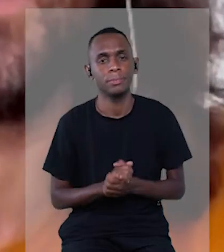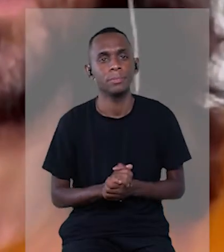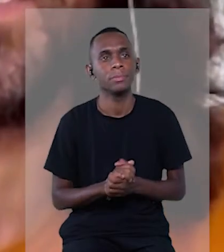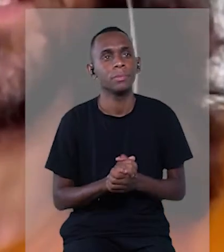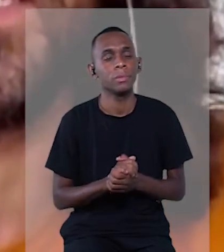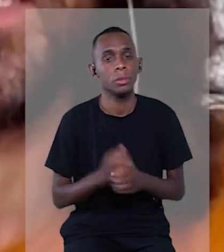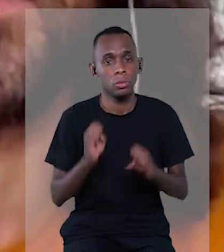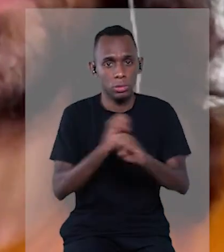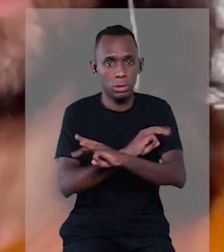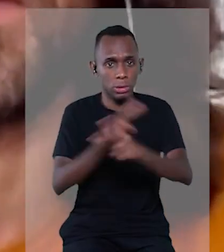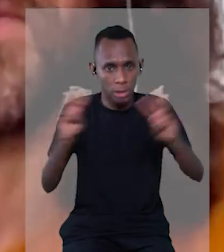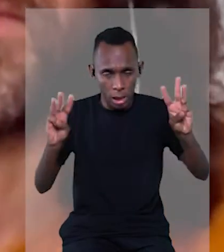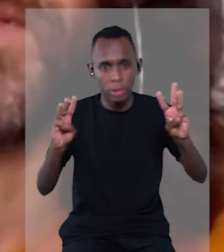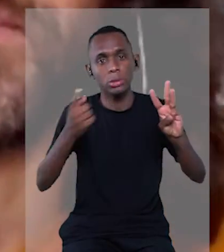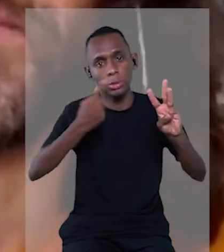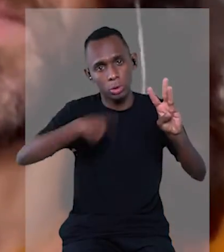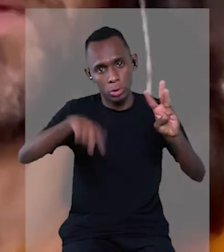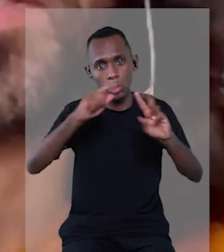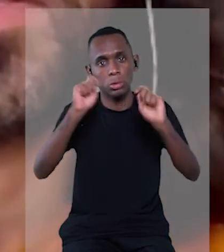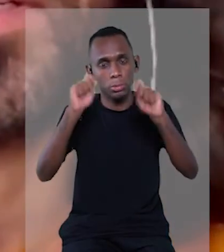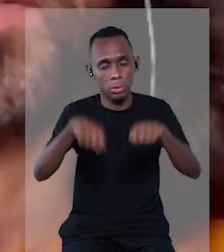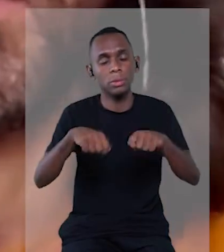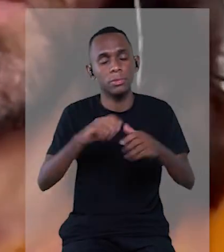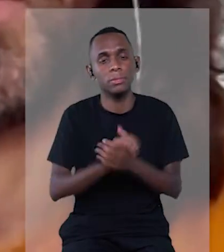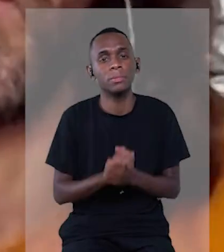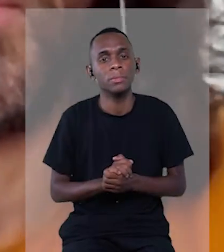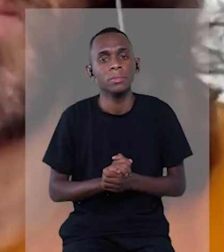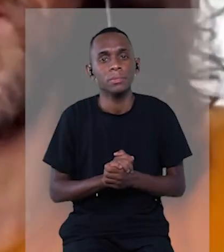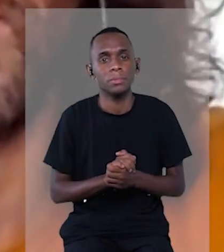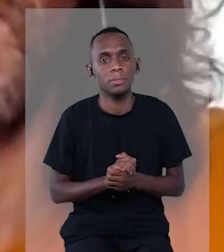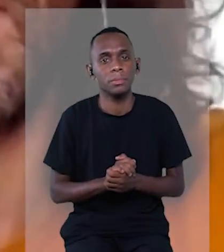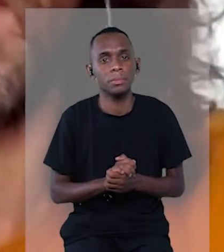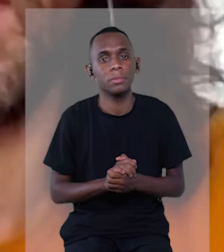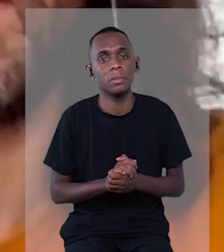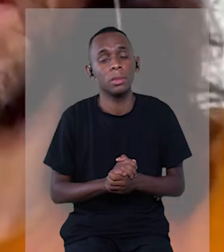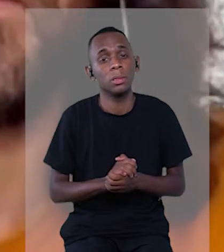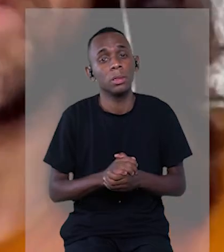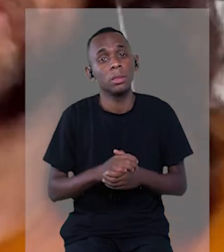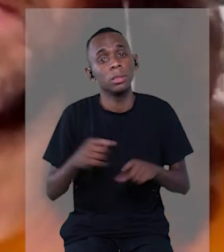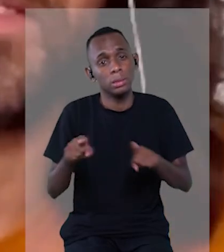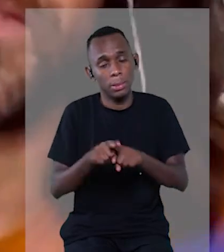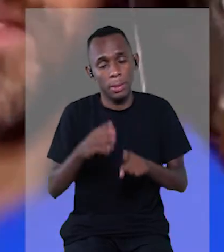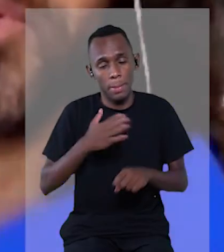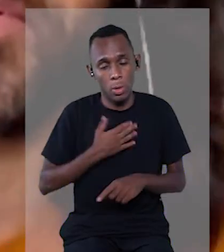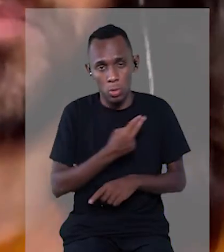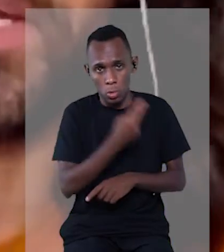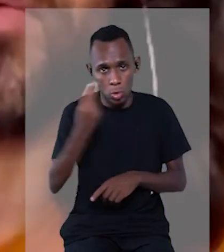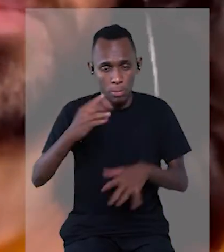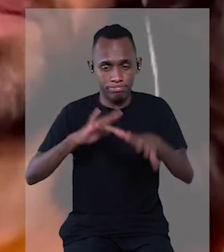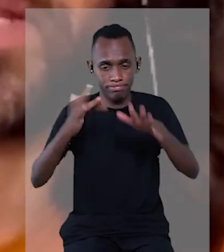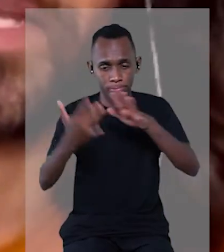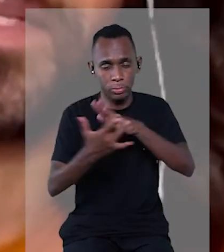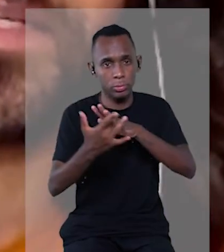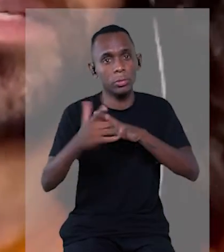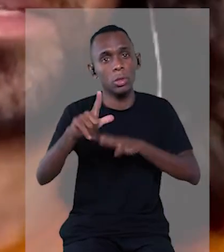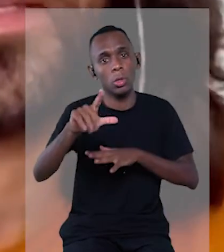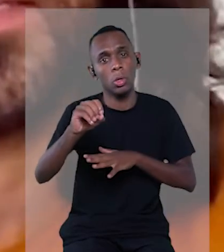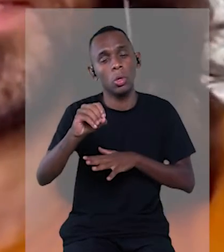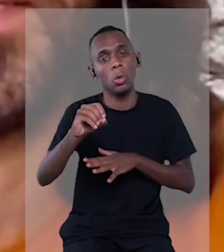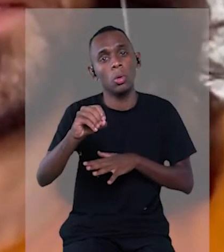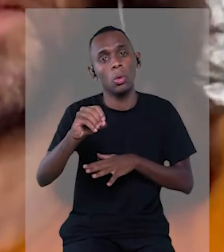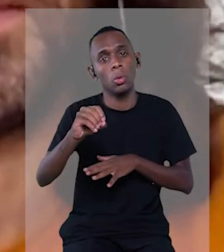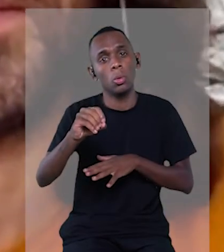a gente, que o site da Nossa Senhora dos Filmes é nossasenhoradosfilmes.com e minhas redes, meu nome,